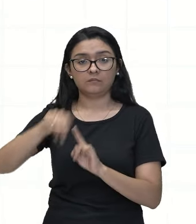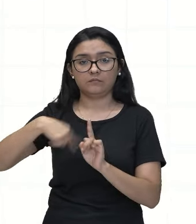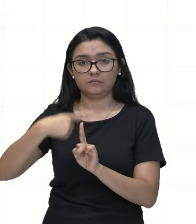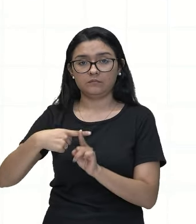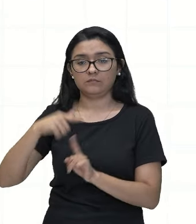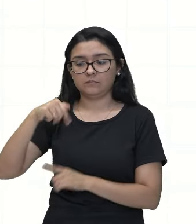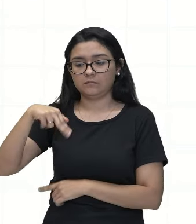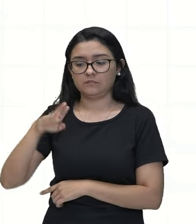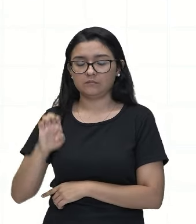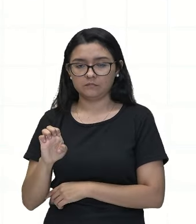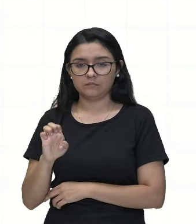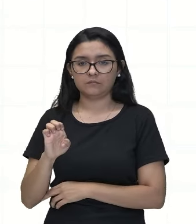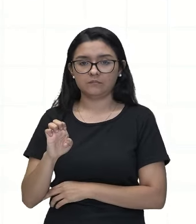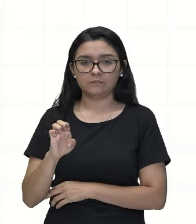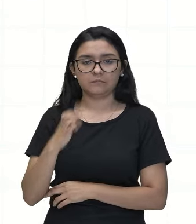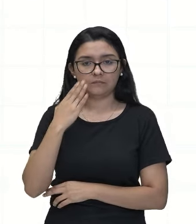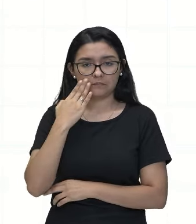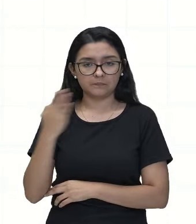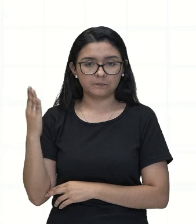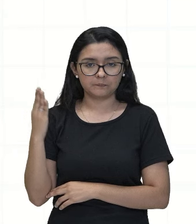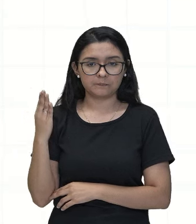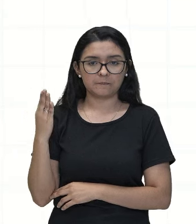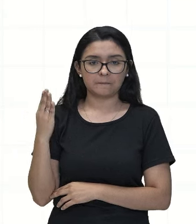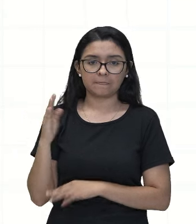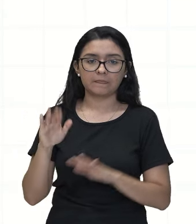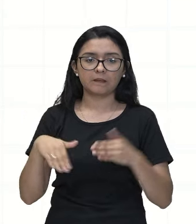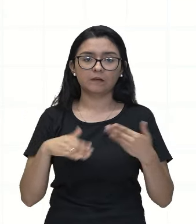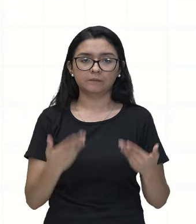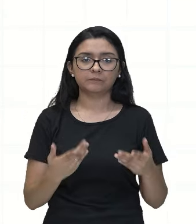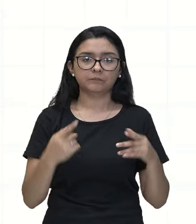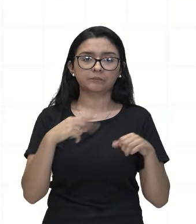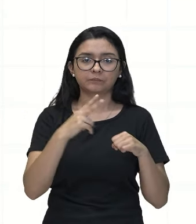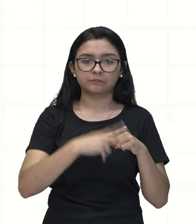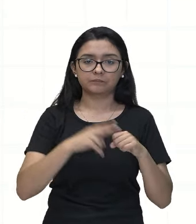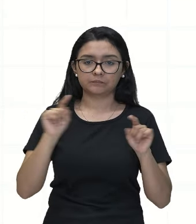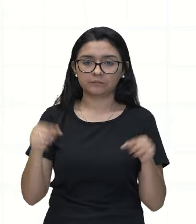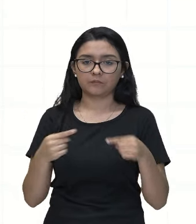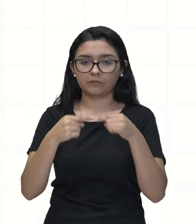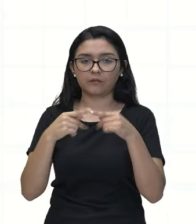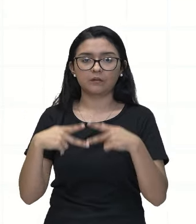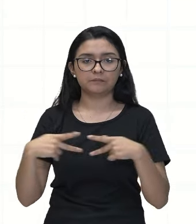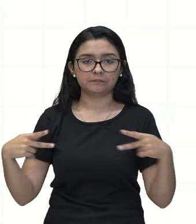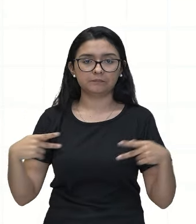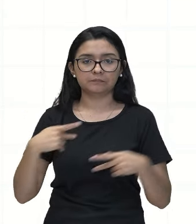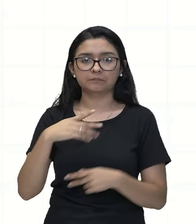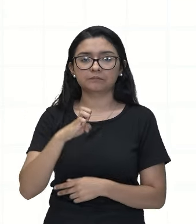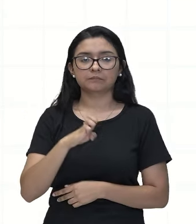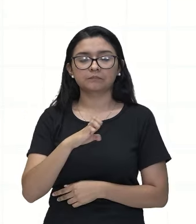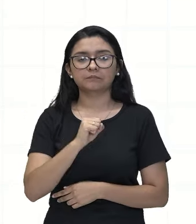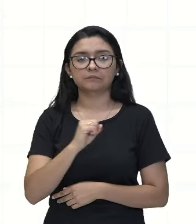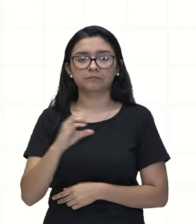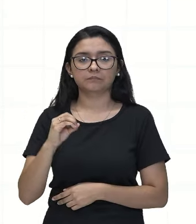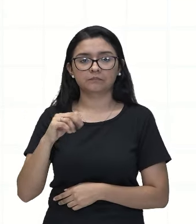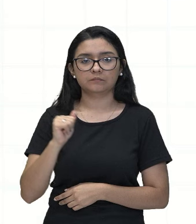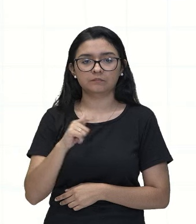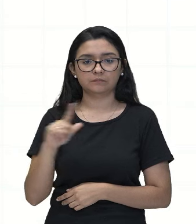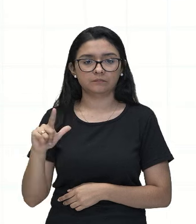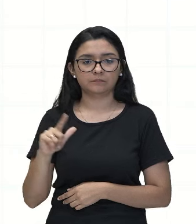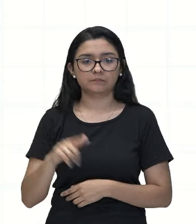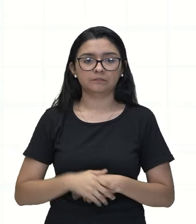né então o verbo vai concordar com o pronome pessoal ou seja aqui